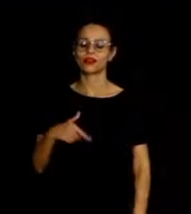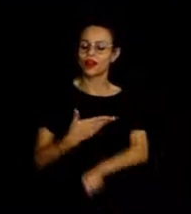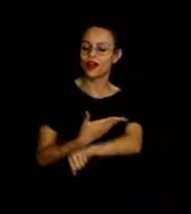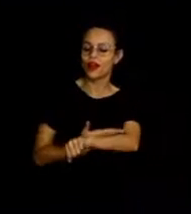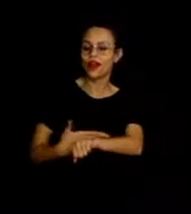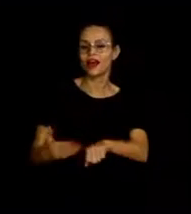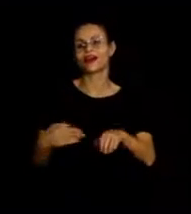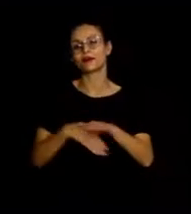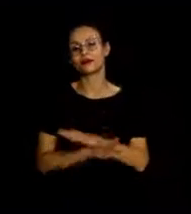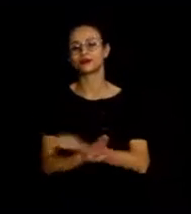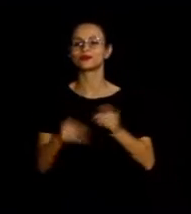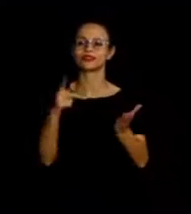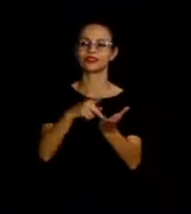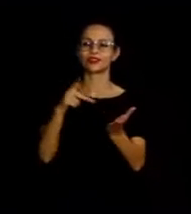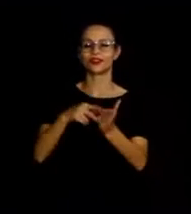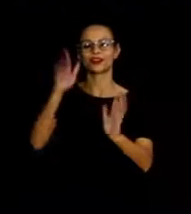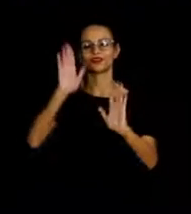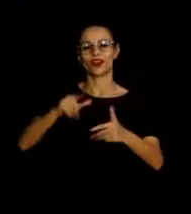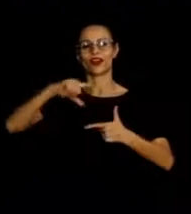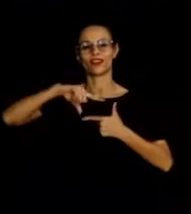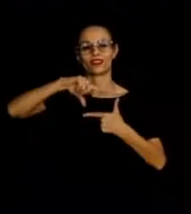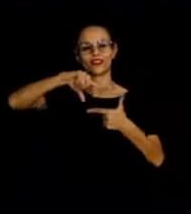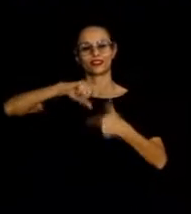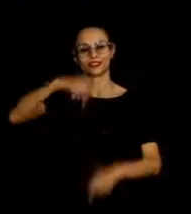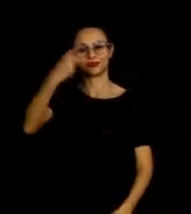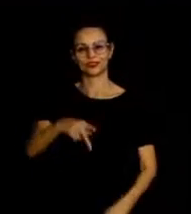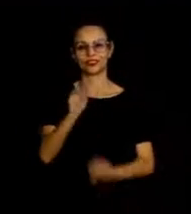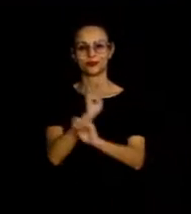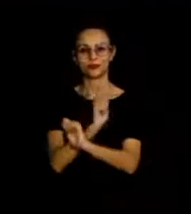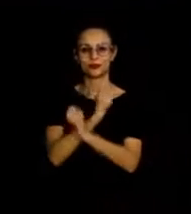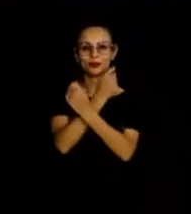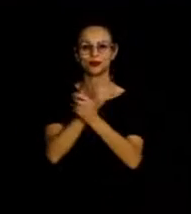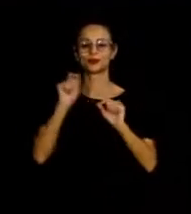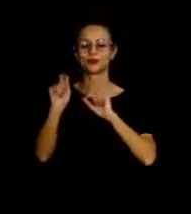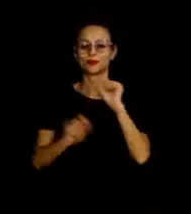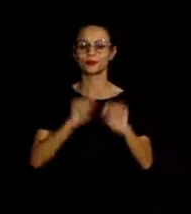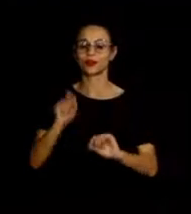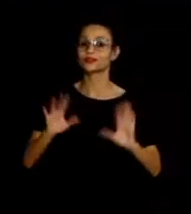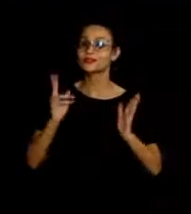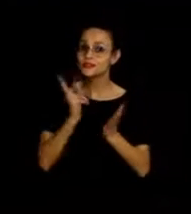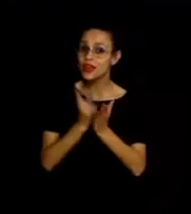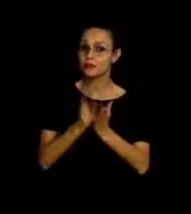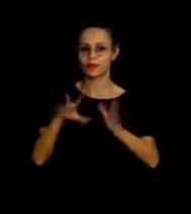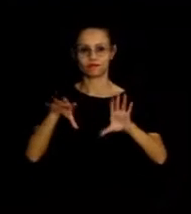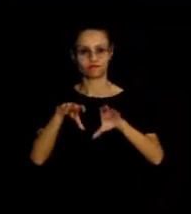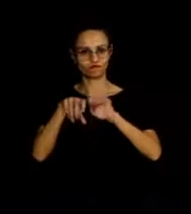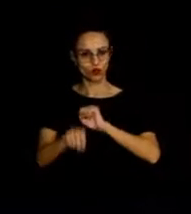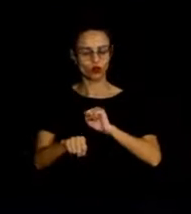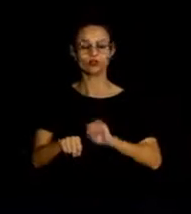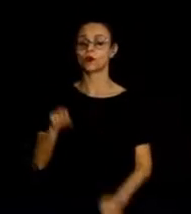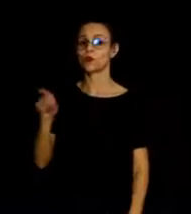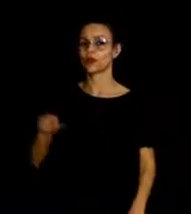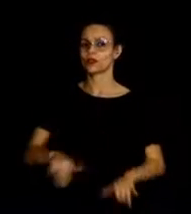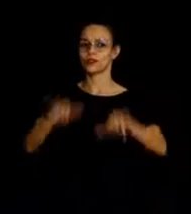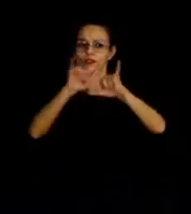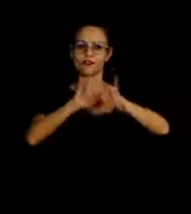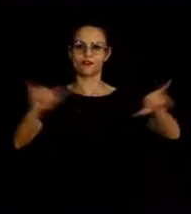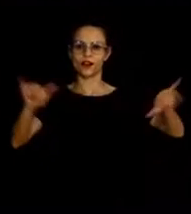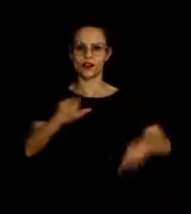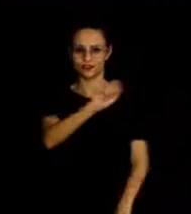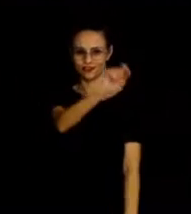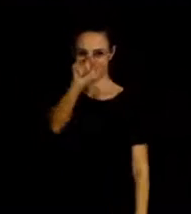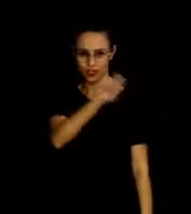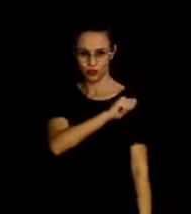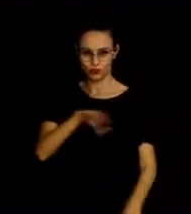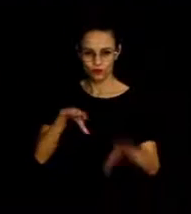hábito que na verdade já virou uma certa tradição na PUC e toda a colação de grau e ele falava para os estudantes que